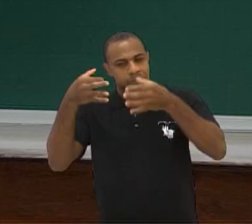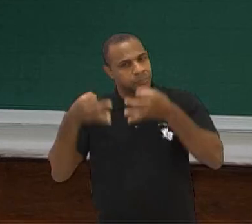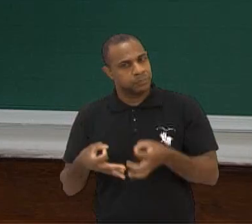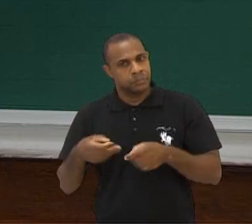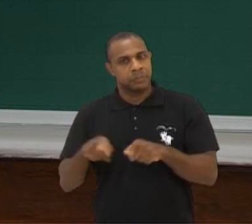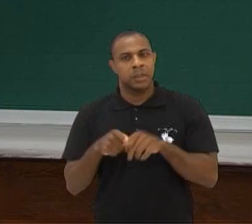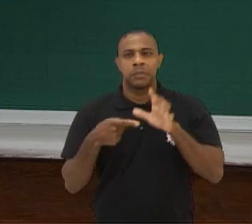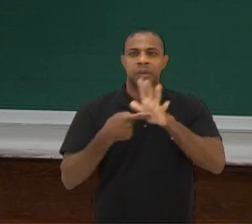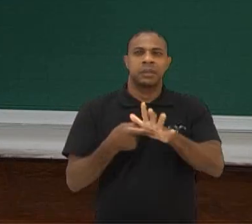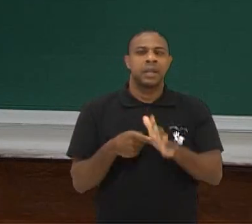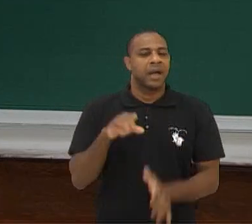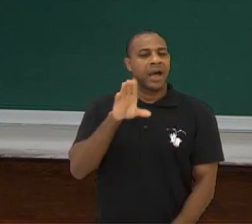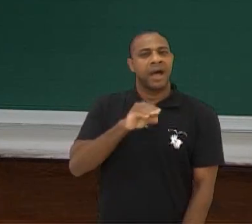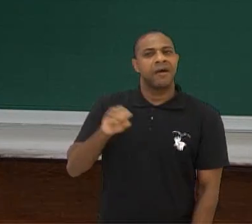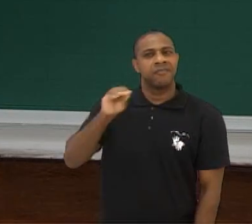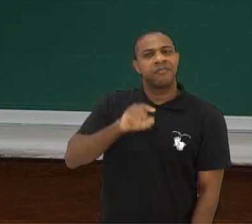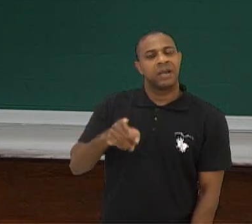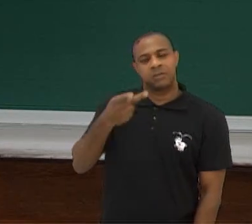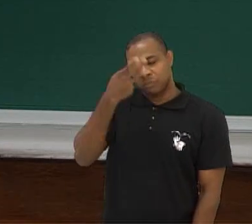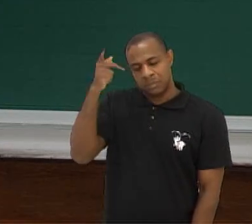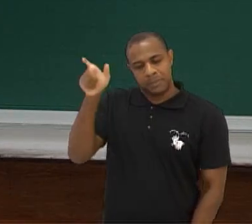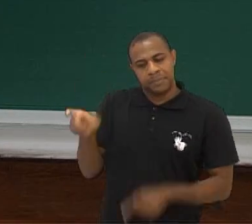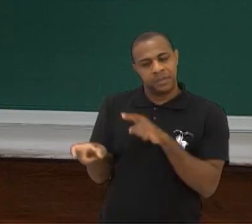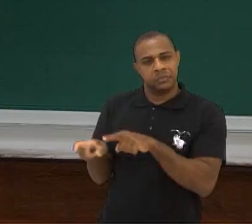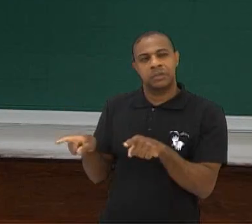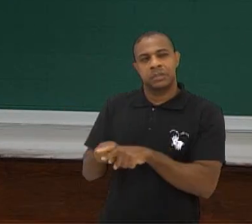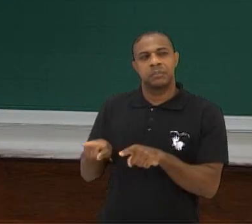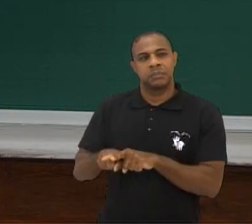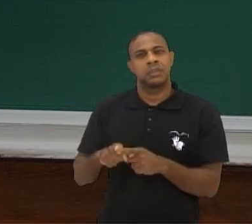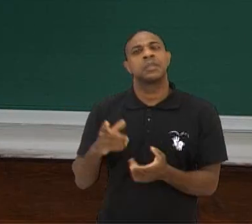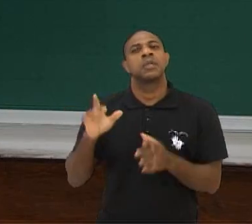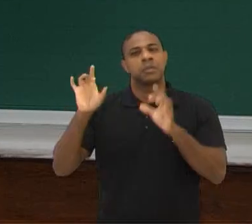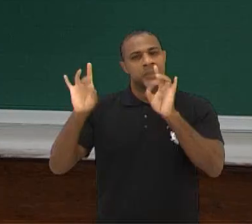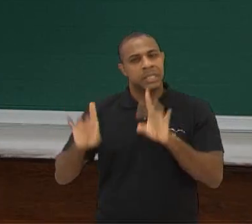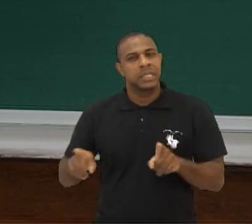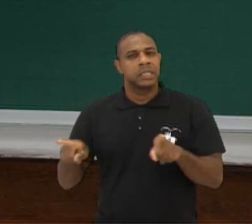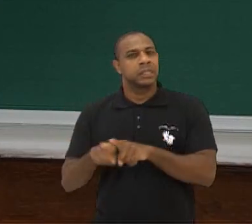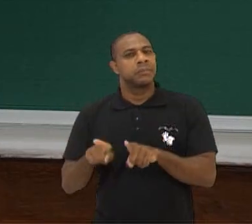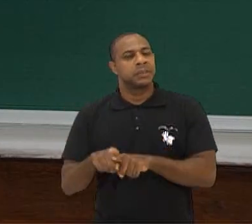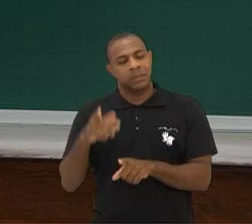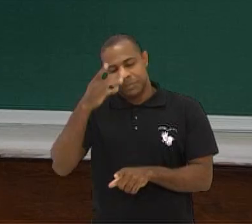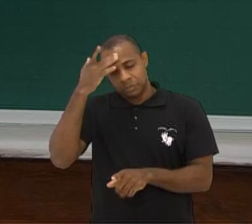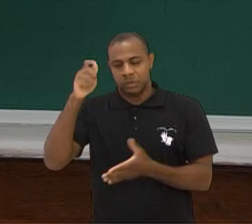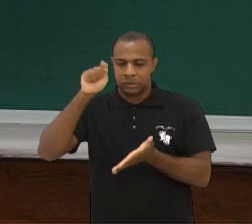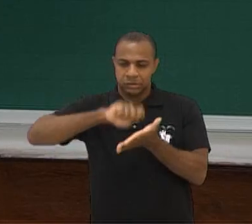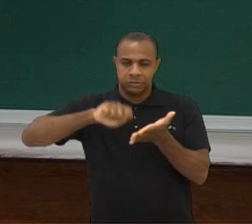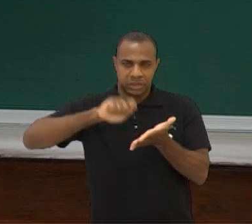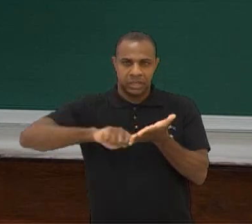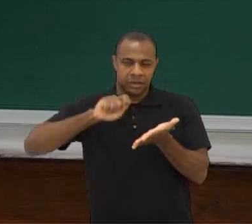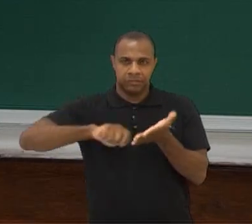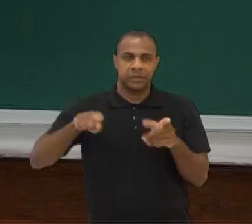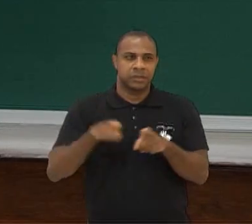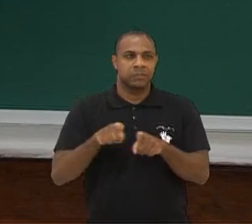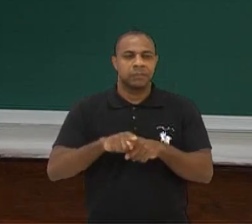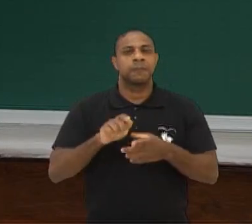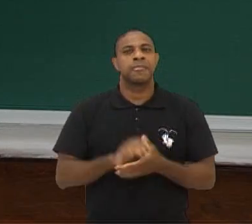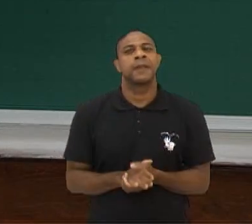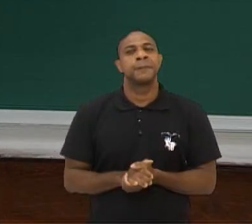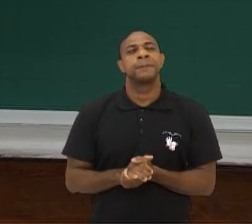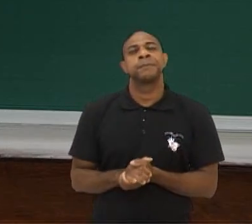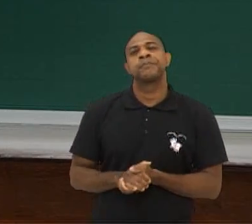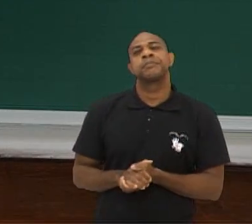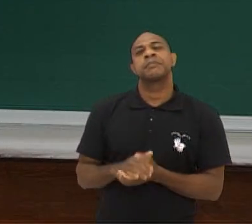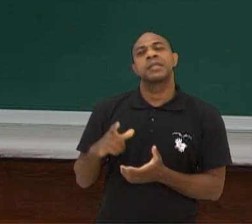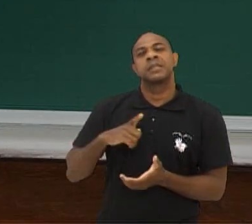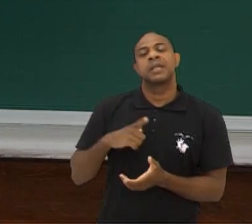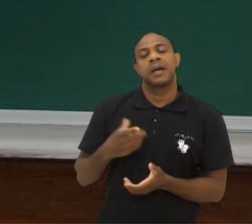para ilustrar a fala direta dessa pessoa, né, desse especialista, né, dessa pessoa